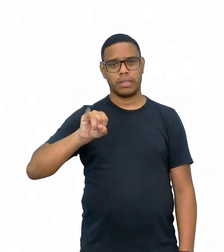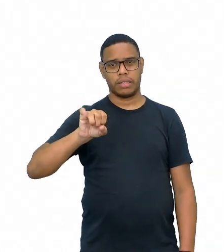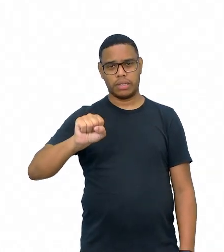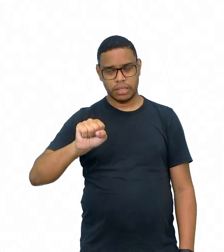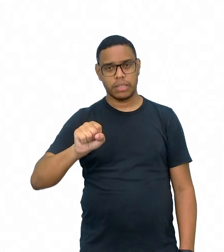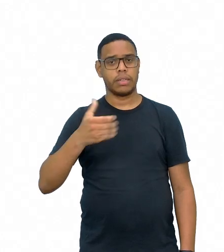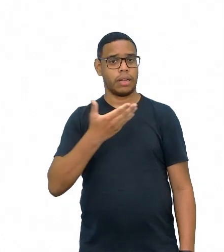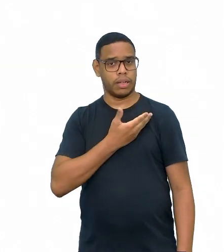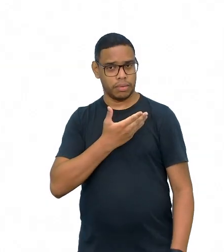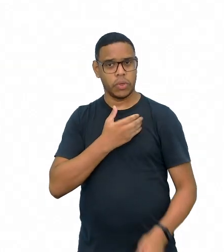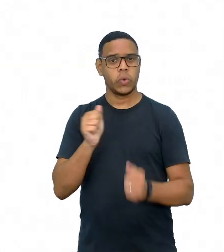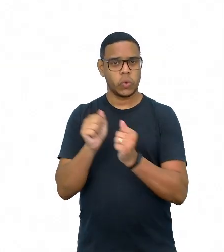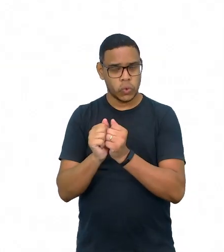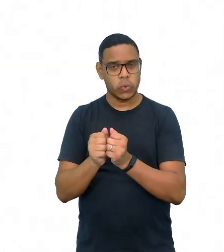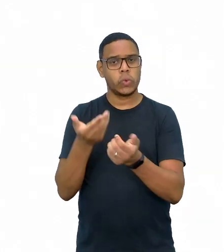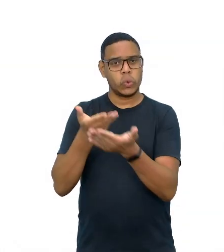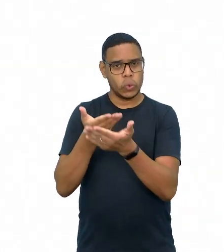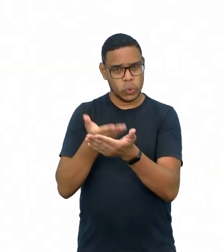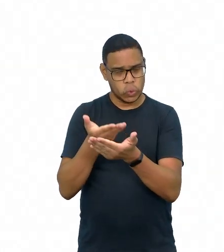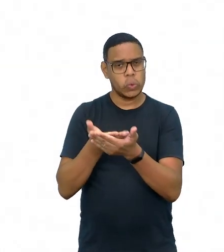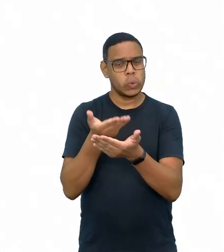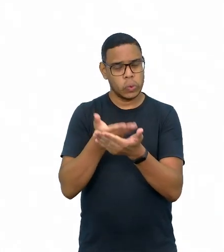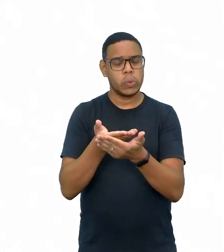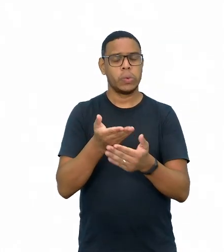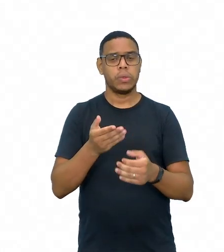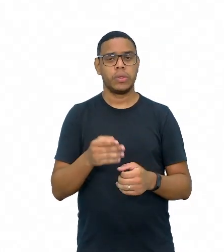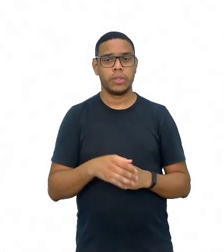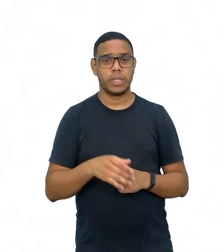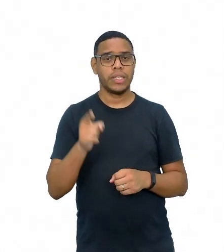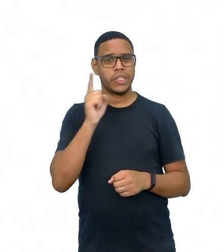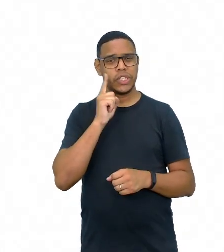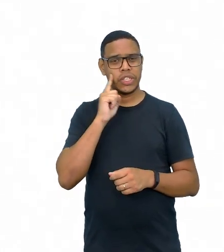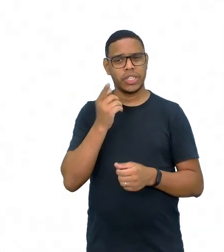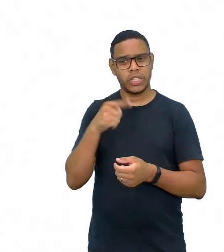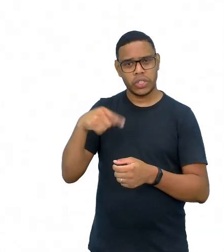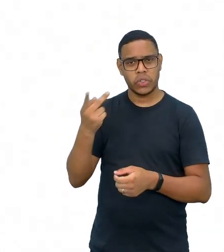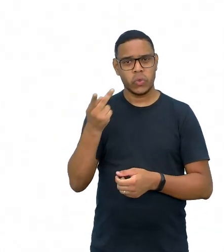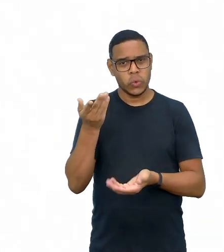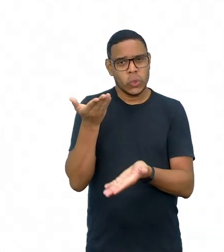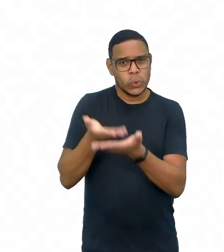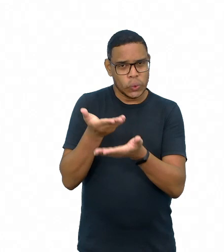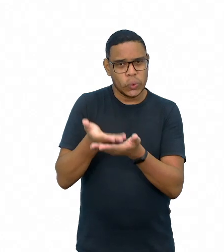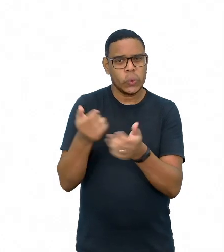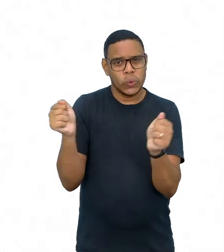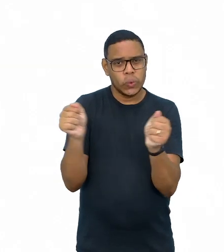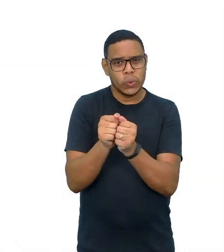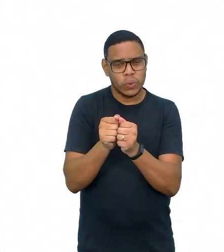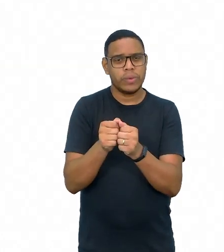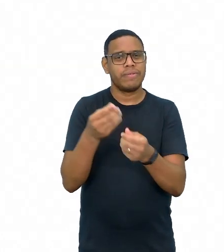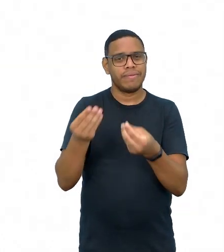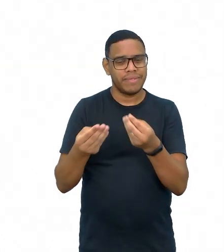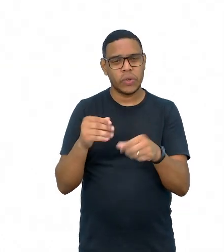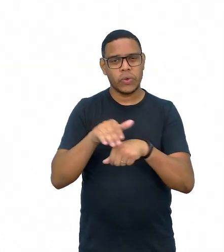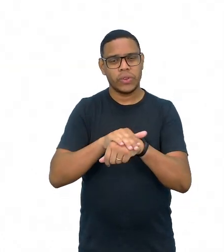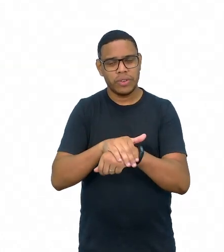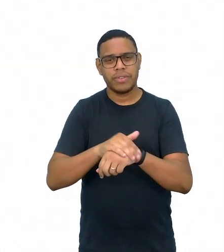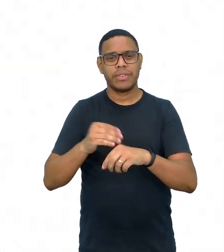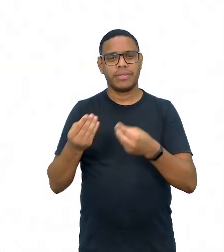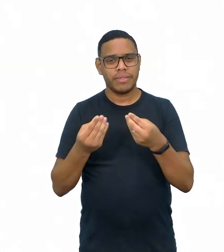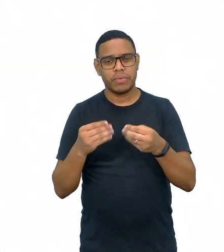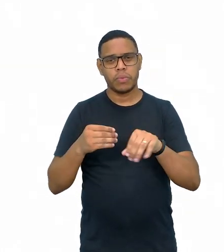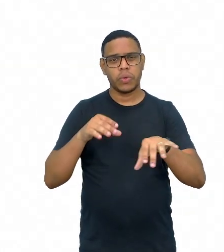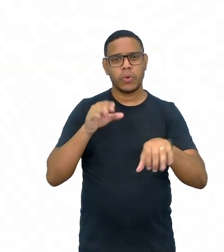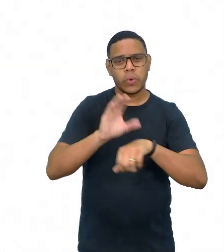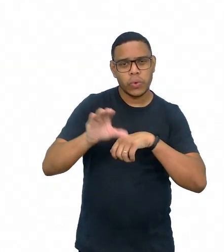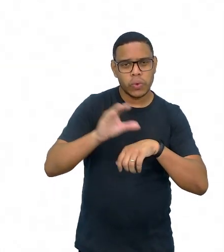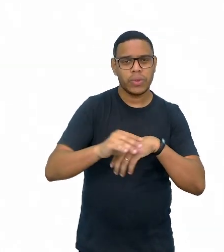aqui, que a gente estuda bastante juntos, né, nós estamos quase todos os dias estudando juntos, né, conversando sobre essa nossa